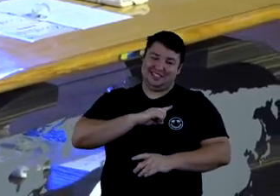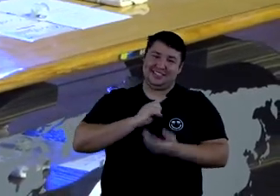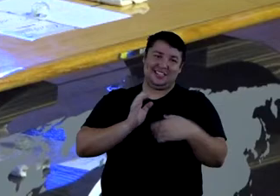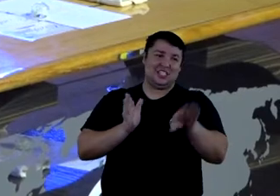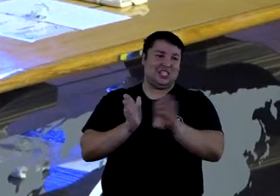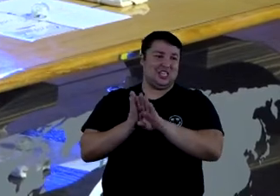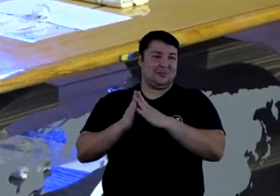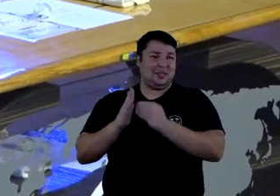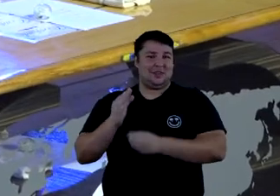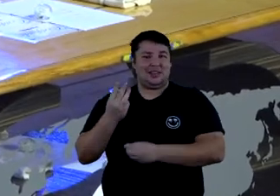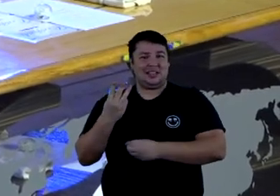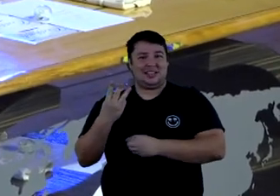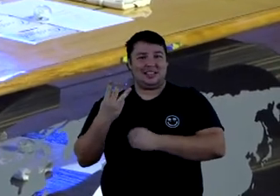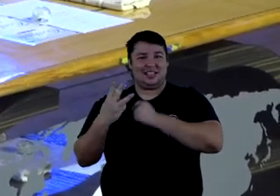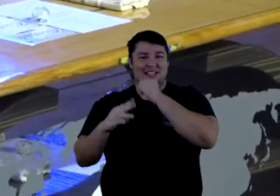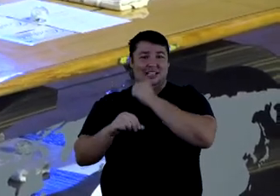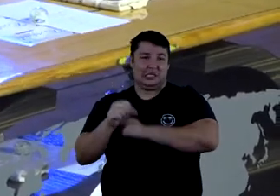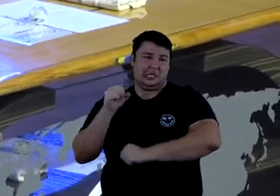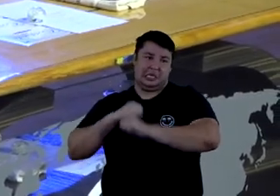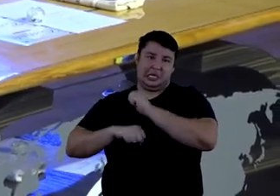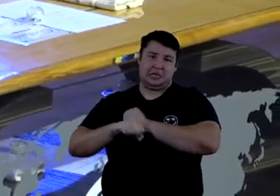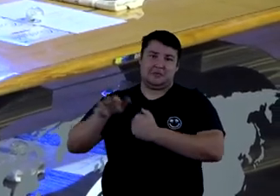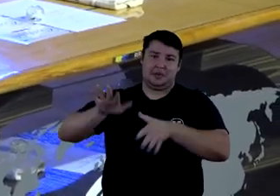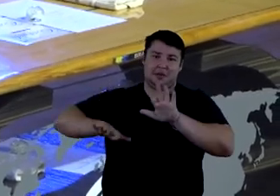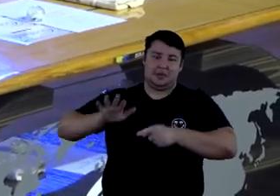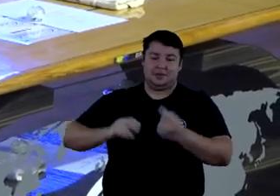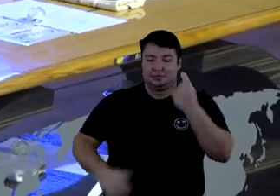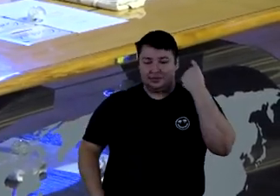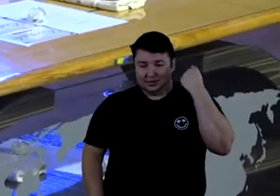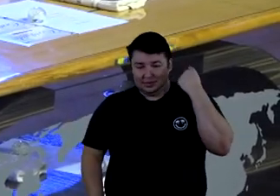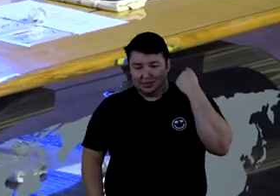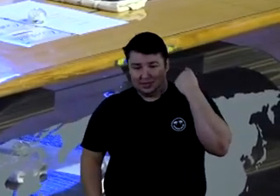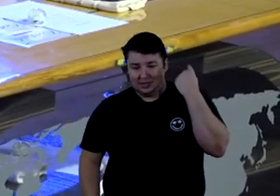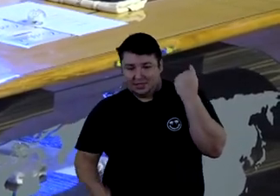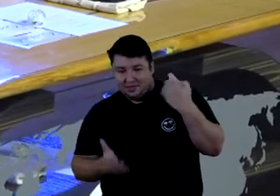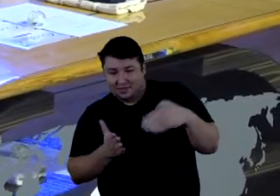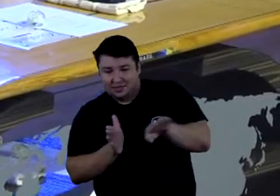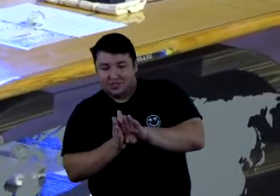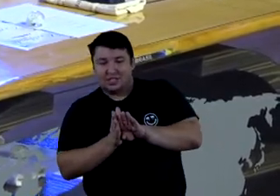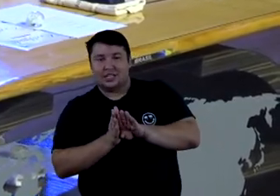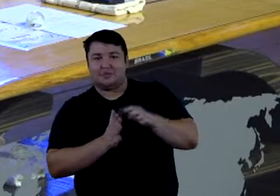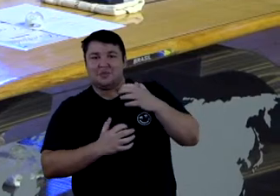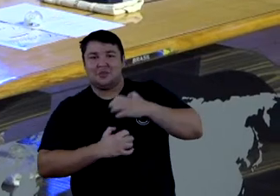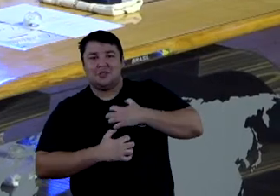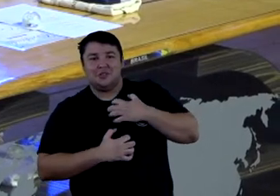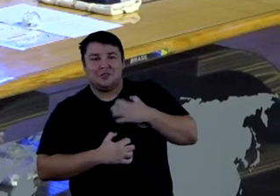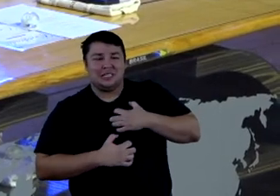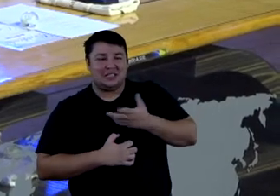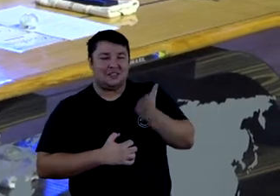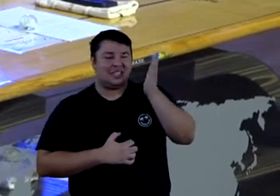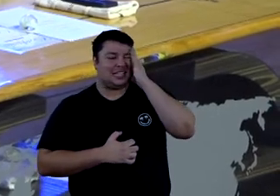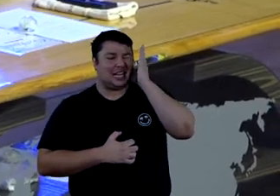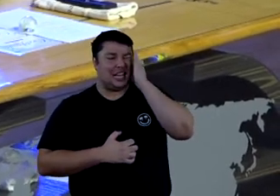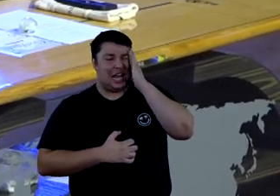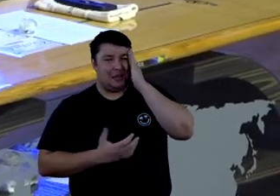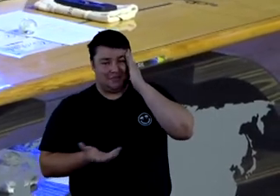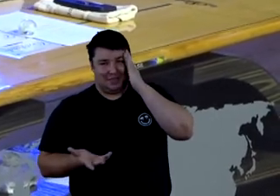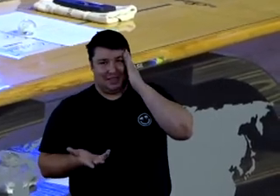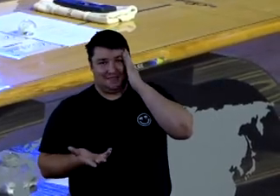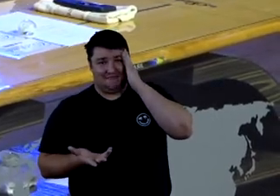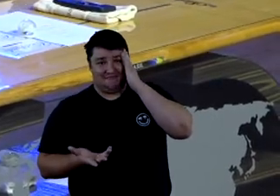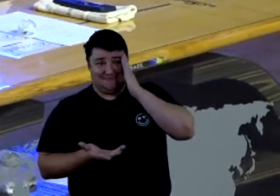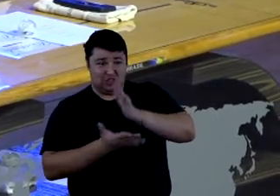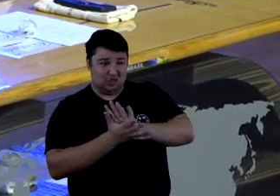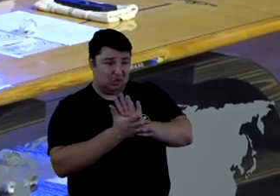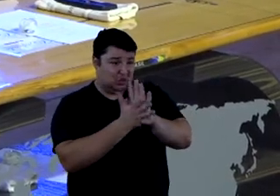Chegamos aqui há 3 anos, mais ou menos. Chegamos daquele jeito que vocês já sabem, quebrados, prontos